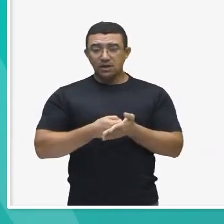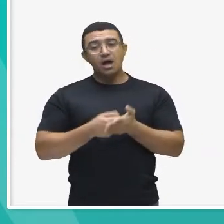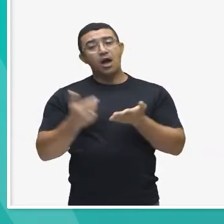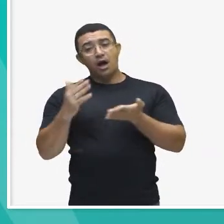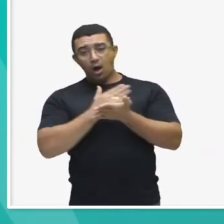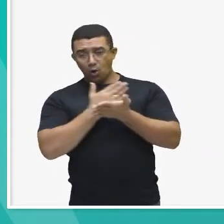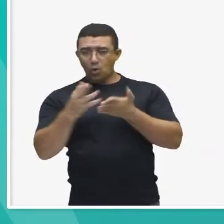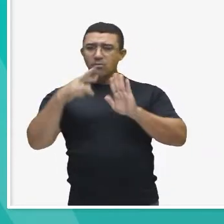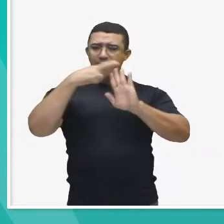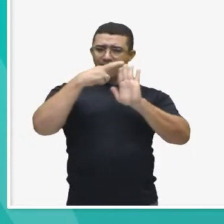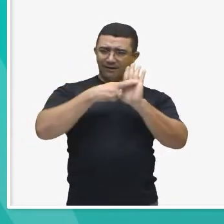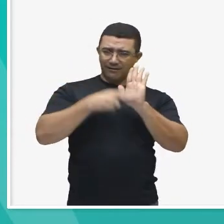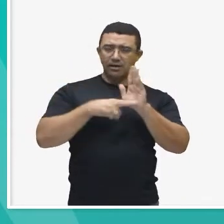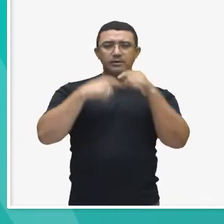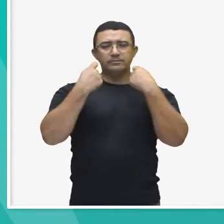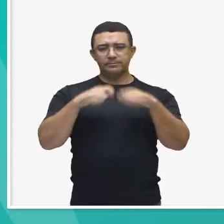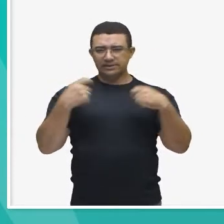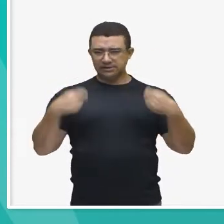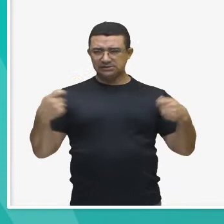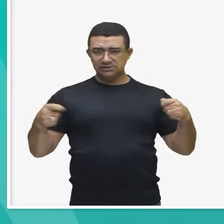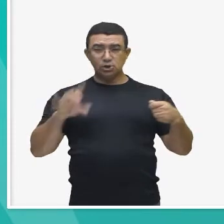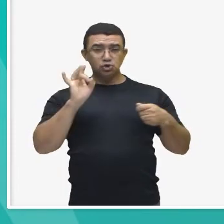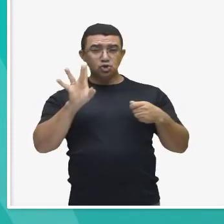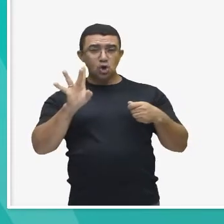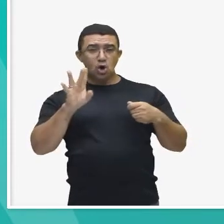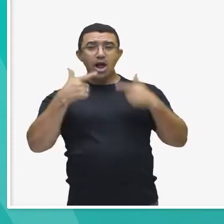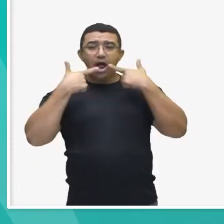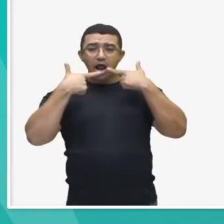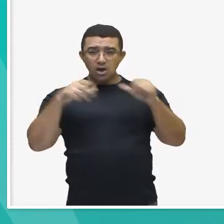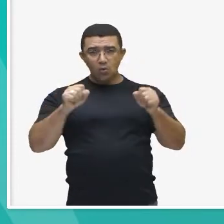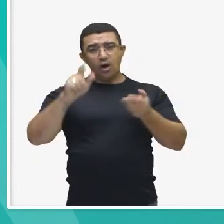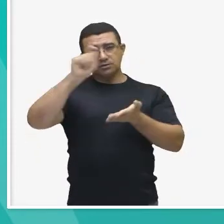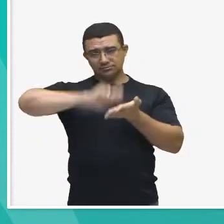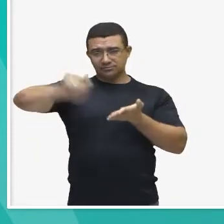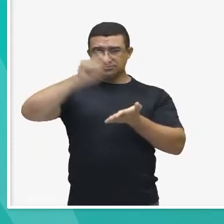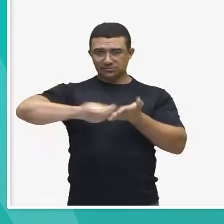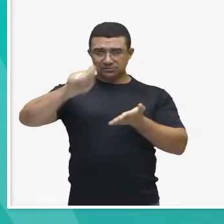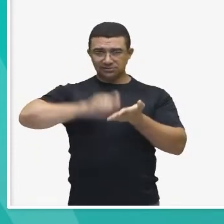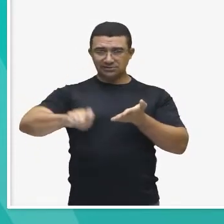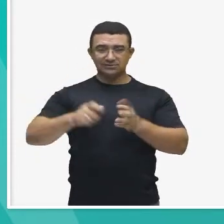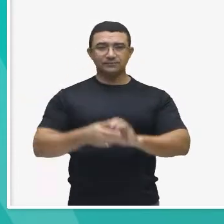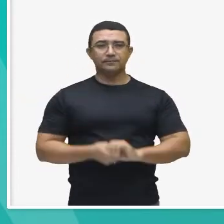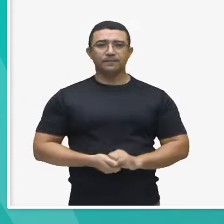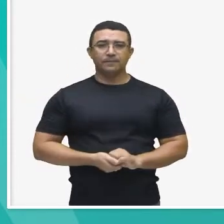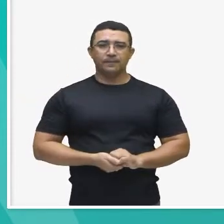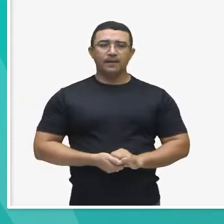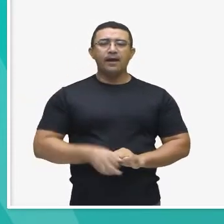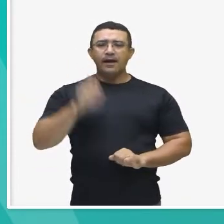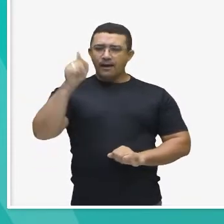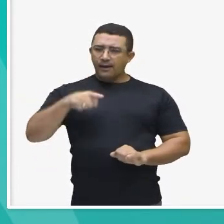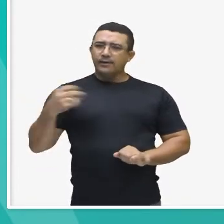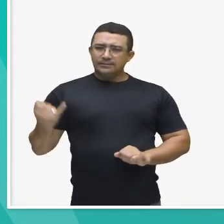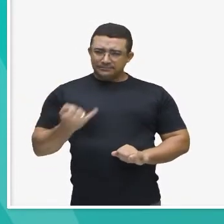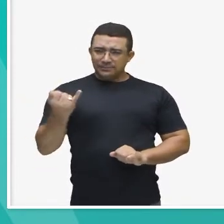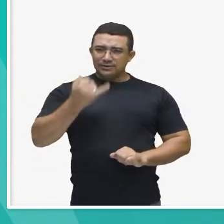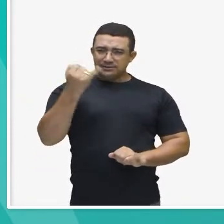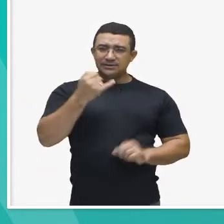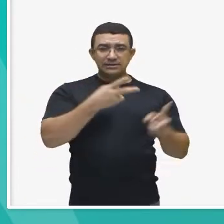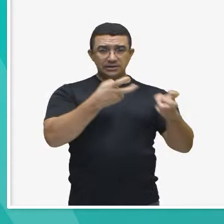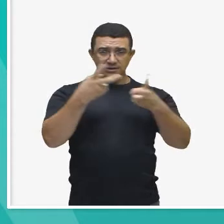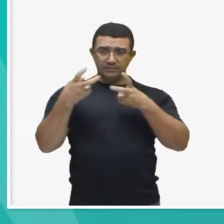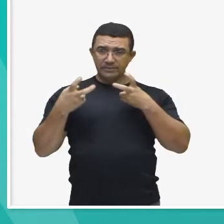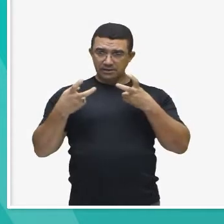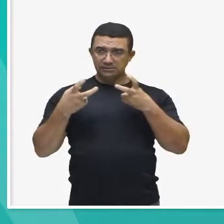ser observadas, sobretudo na linguagem escrita. Então, é importante, né, a gente perceber que